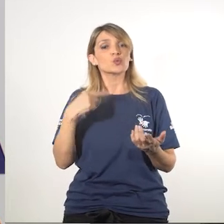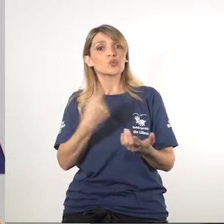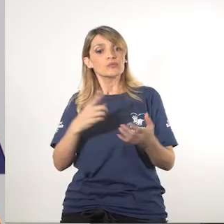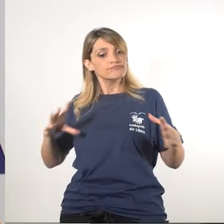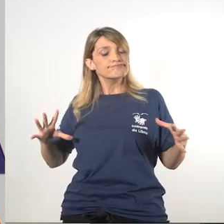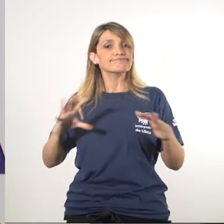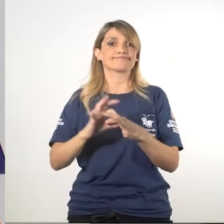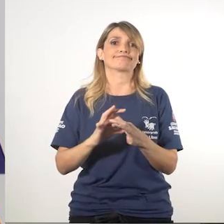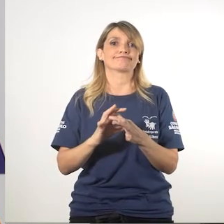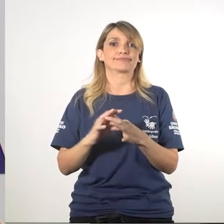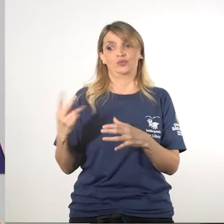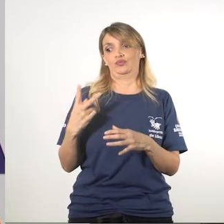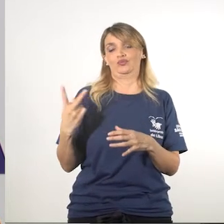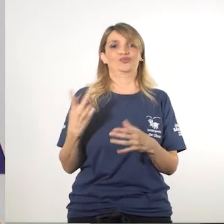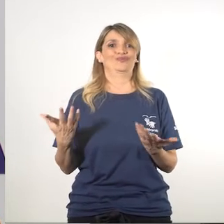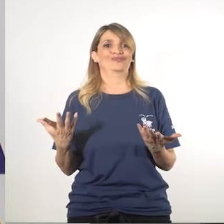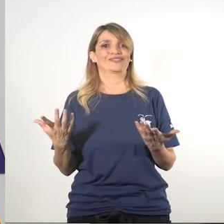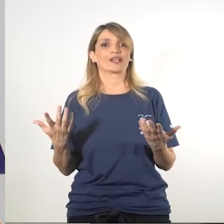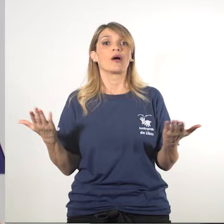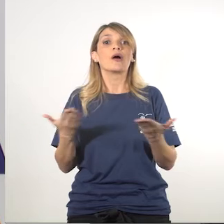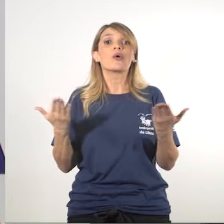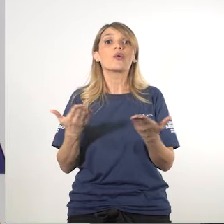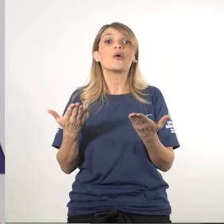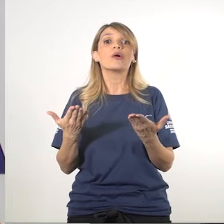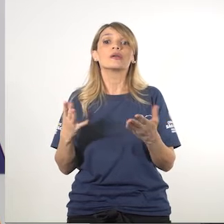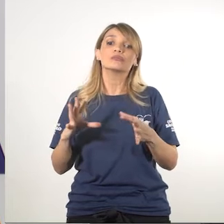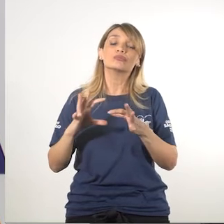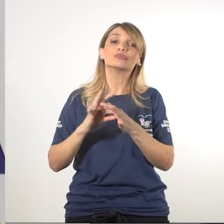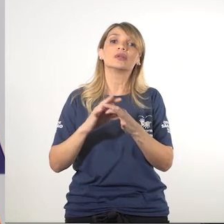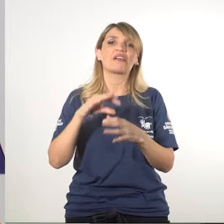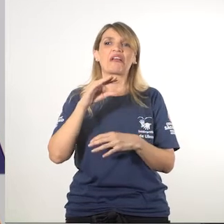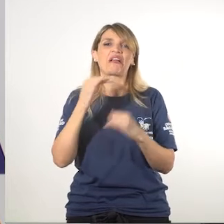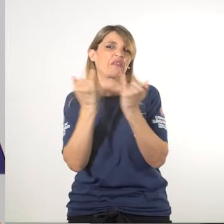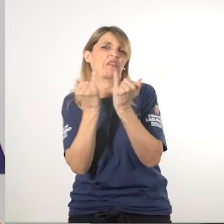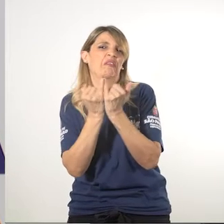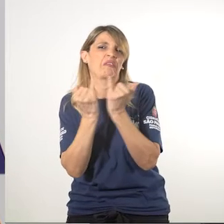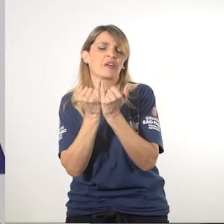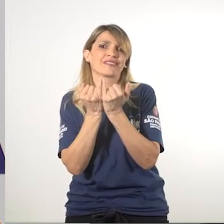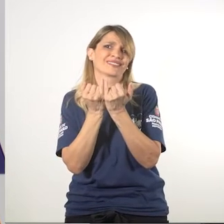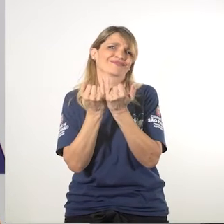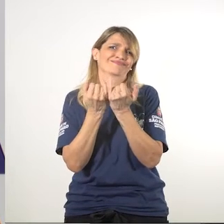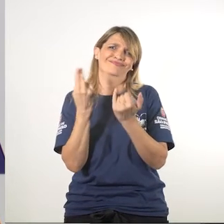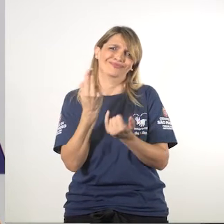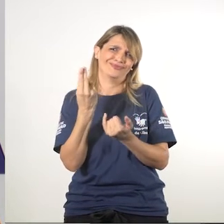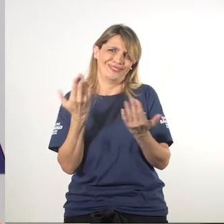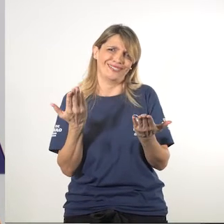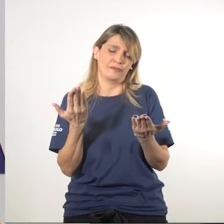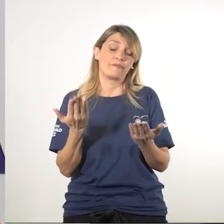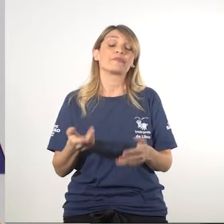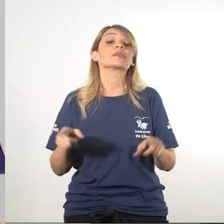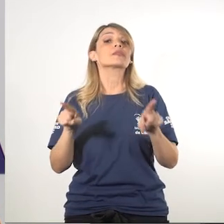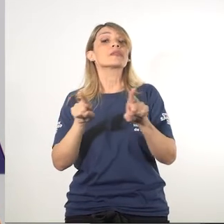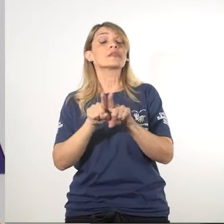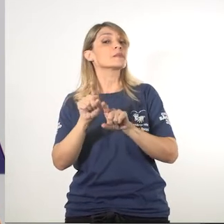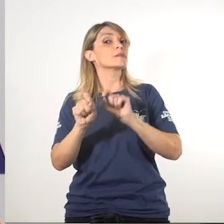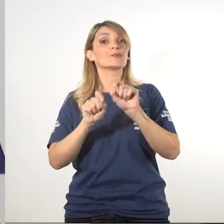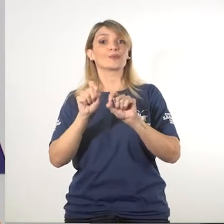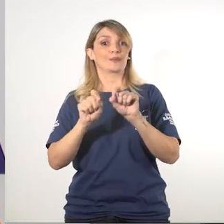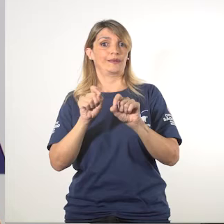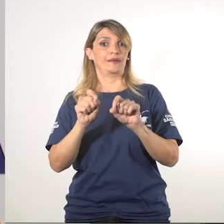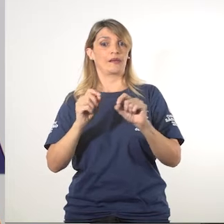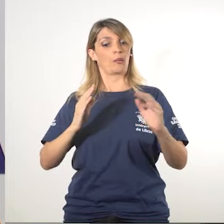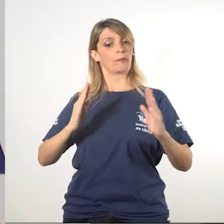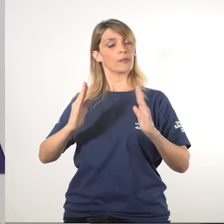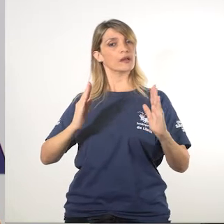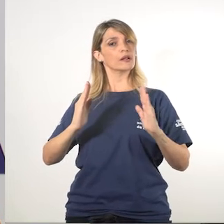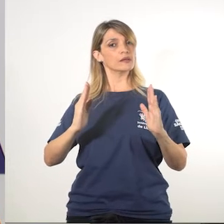Então, o momento de união, não é um momento de fofoca. Segundo, estabelecer que o período